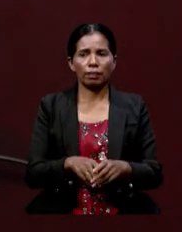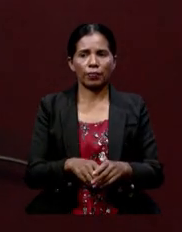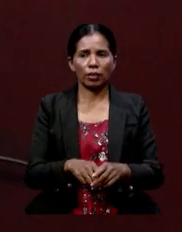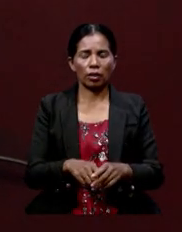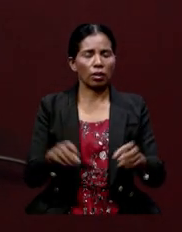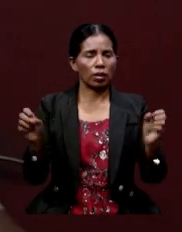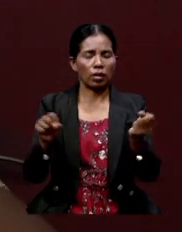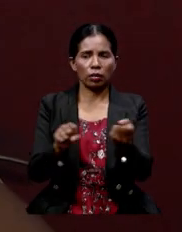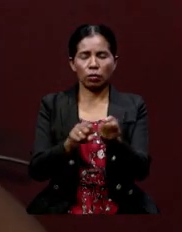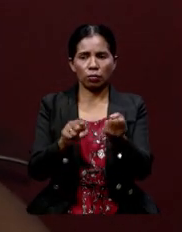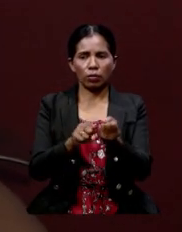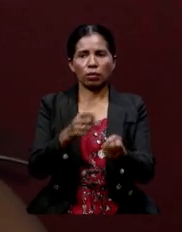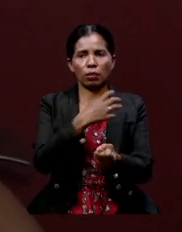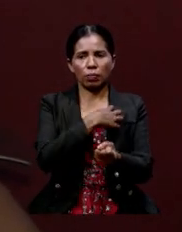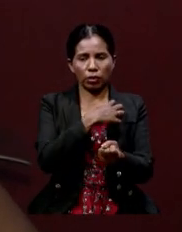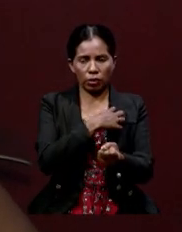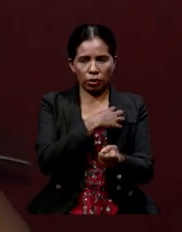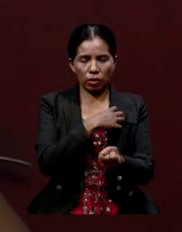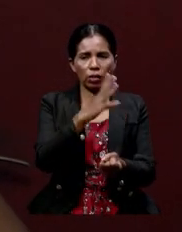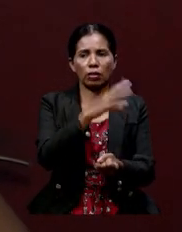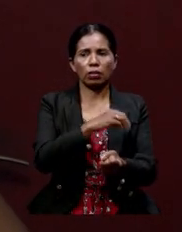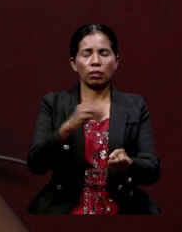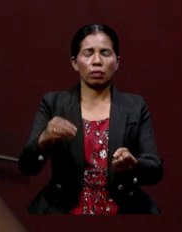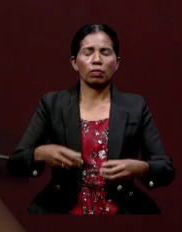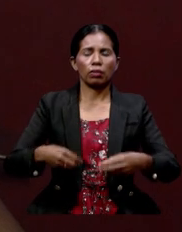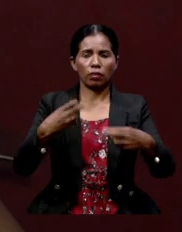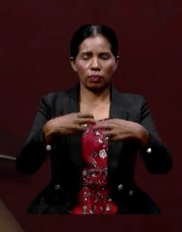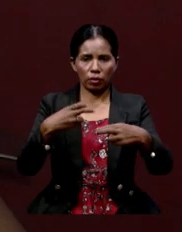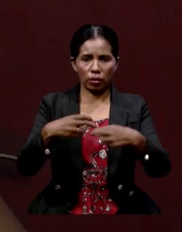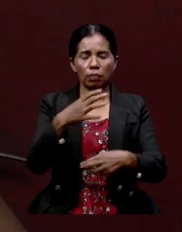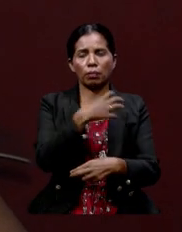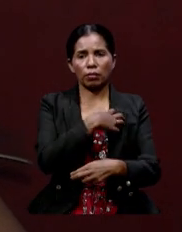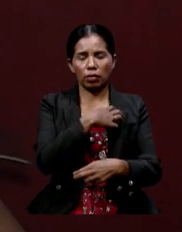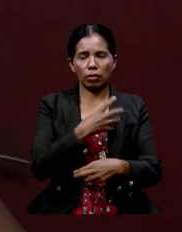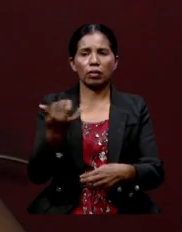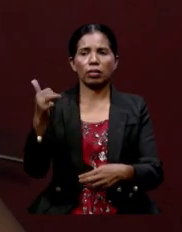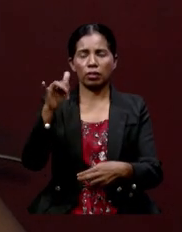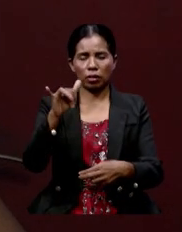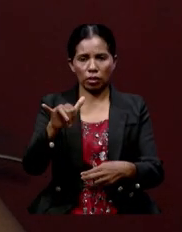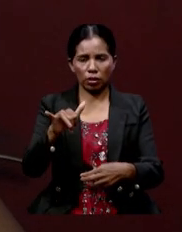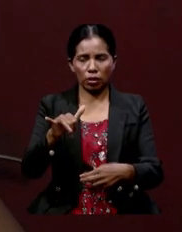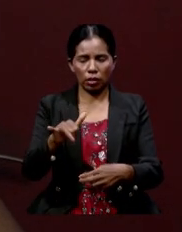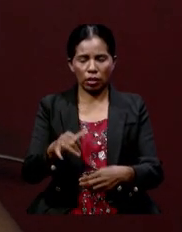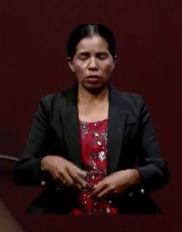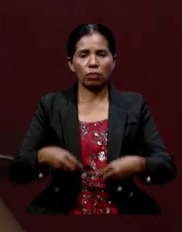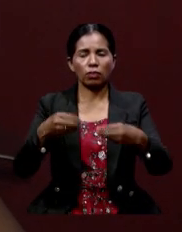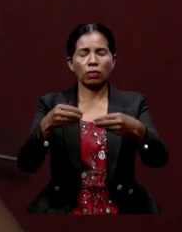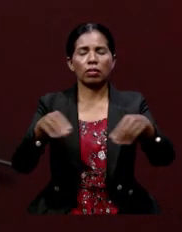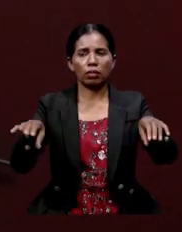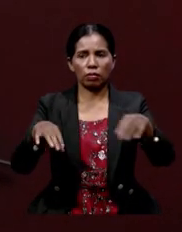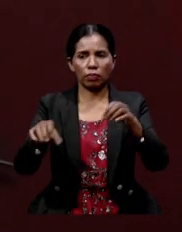suporta PNTL ha no desafia PNTL atu prestanya knar servisu